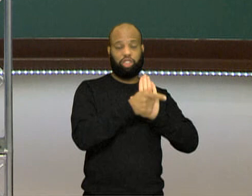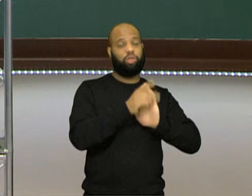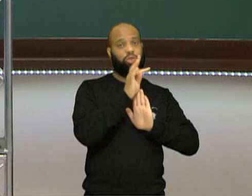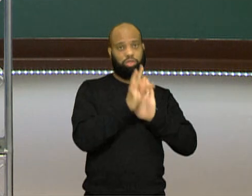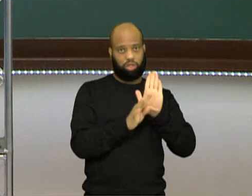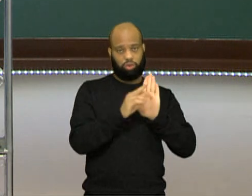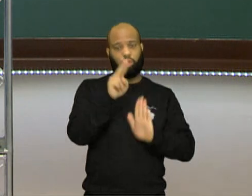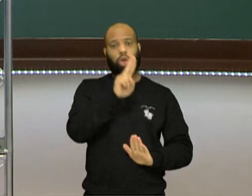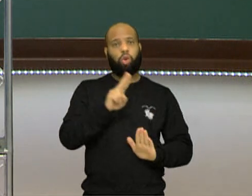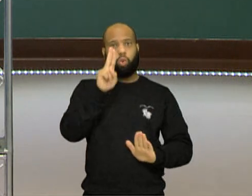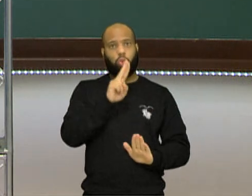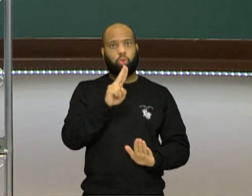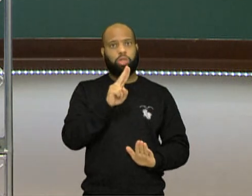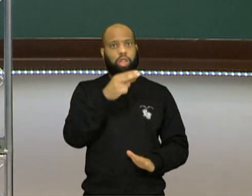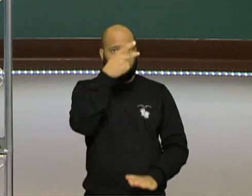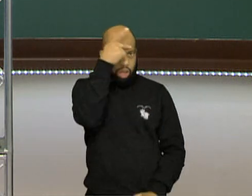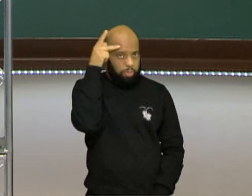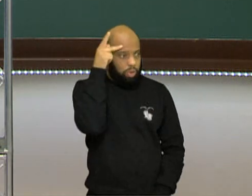para persuadir